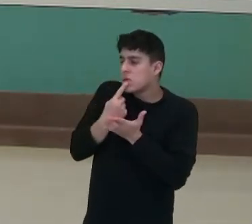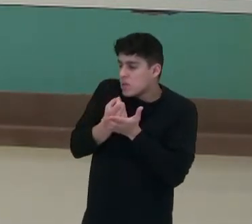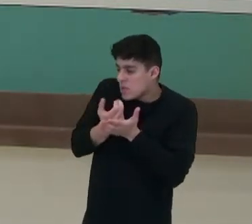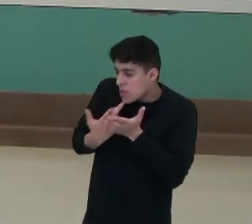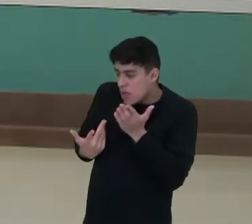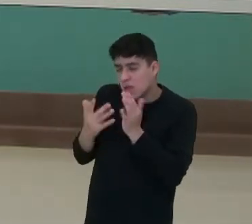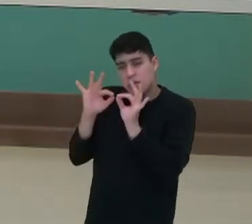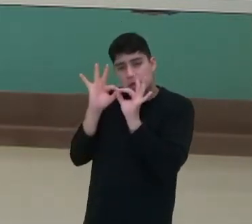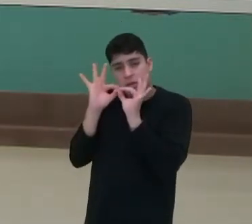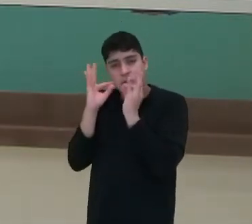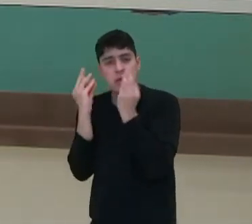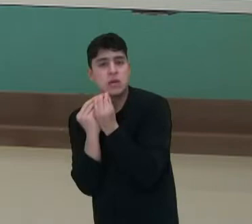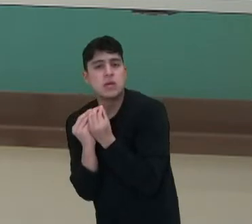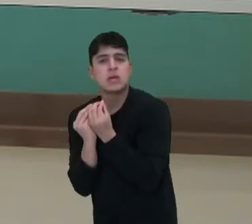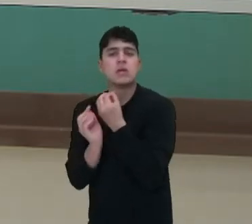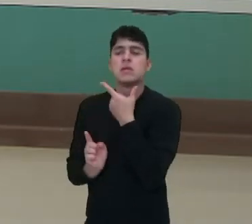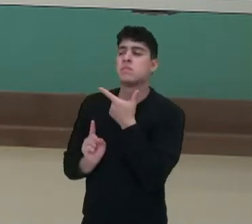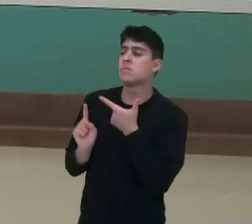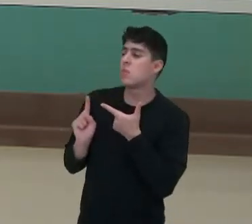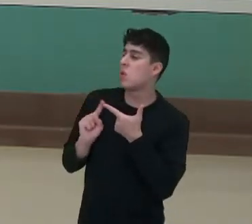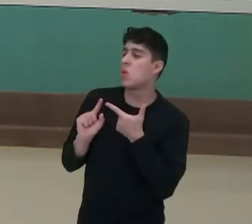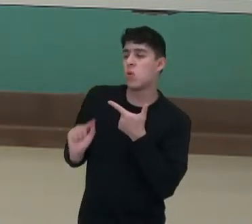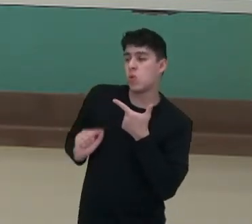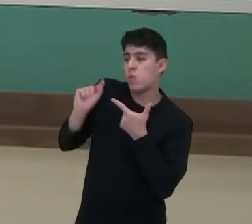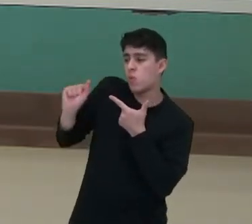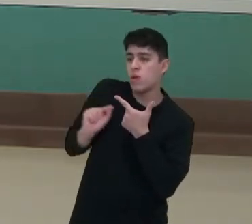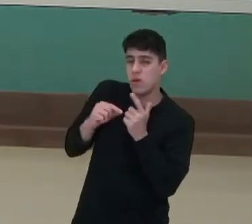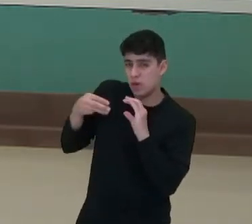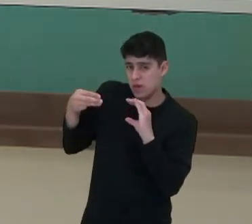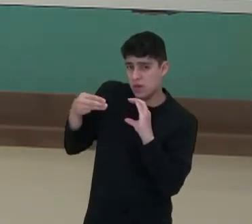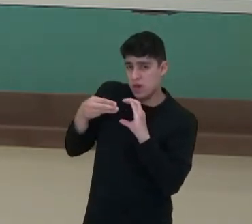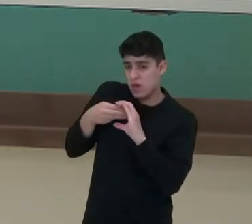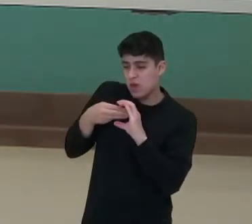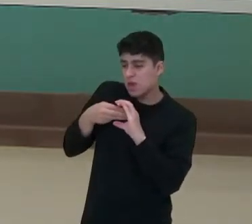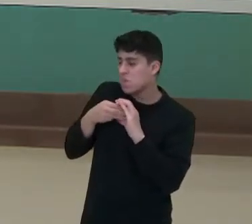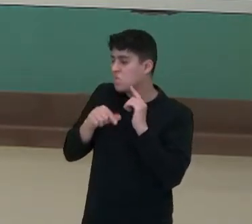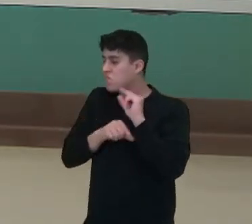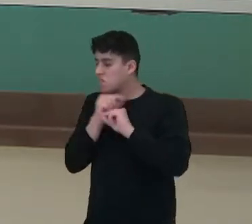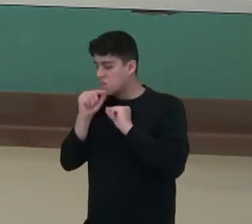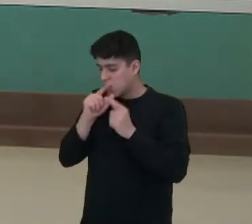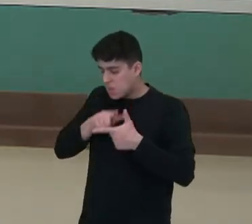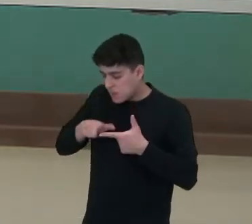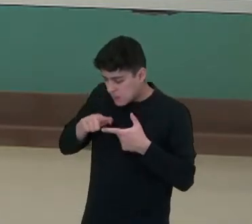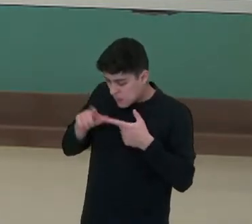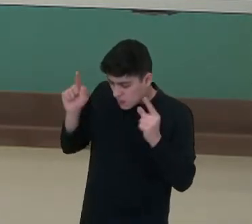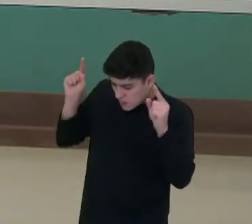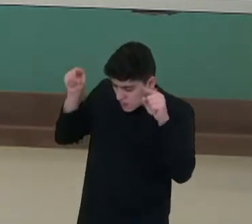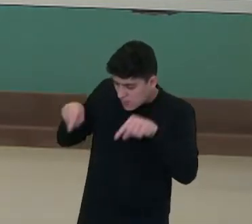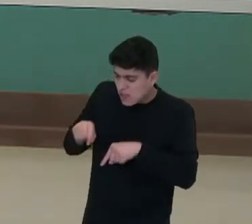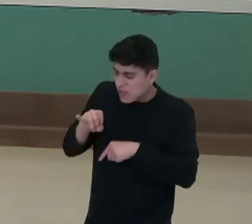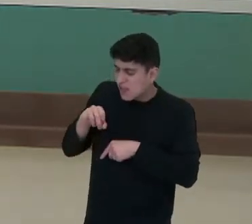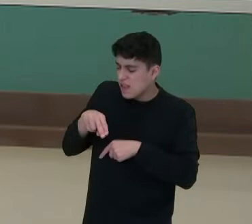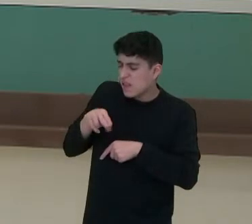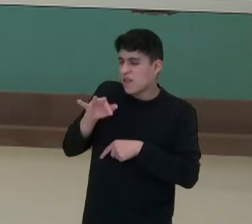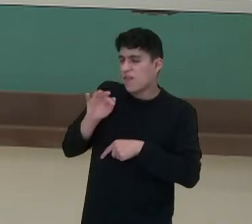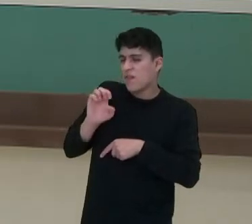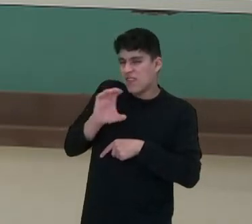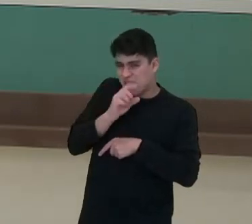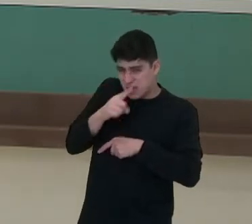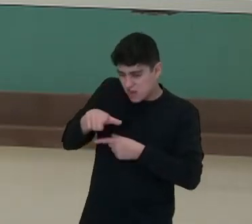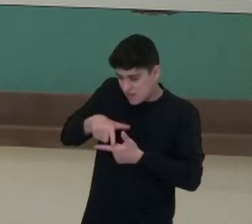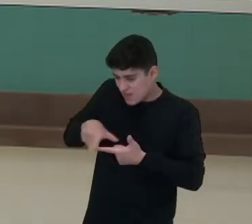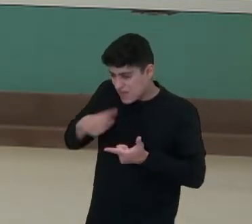Está tudo bem? A quantidade de células? Tem alguma infecção? Nesse exame de sangue, pedir